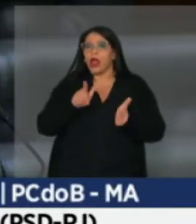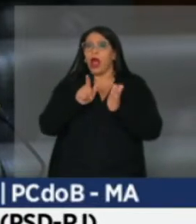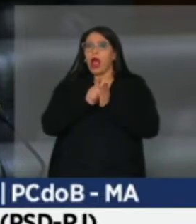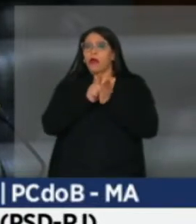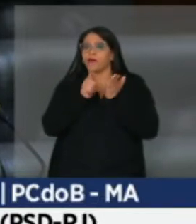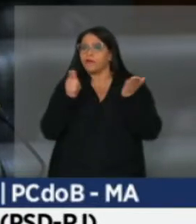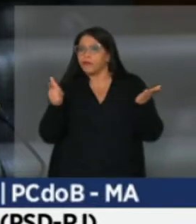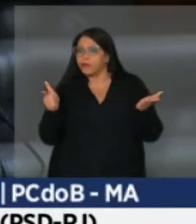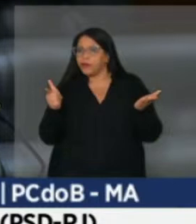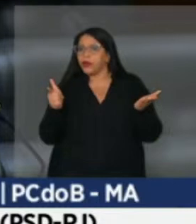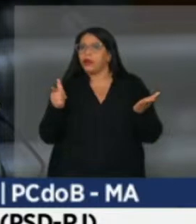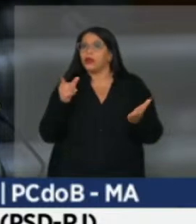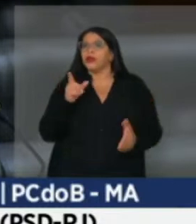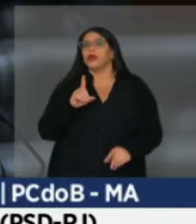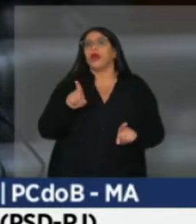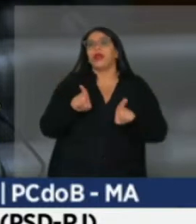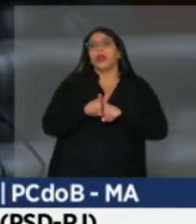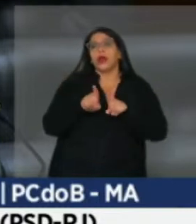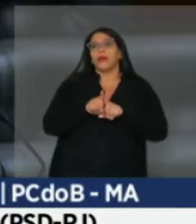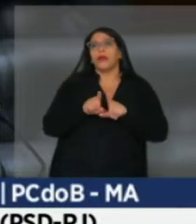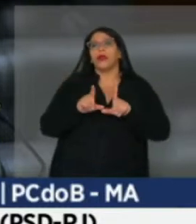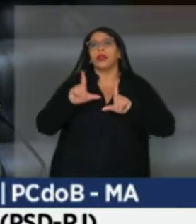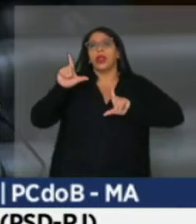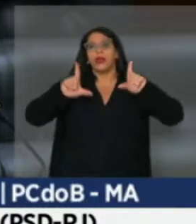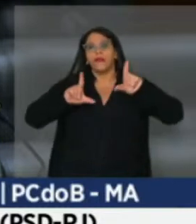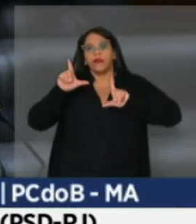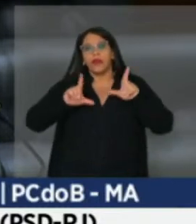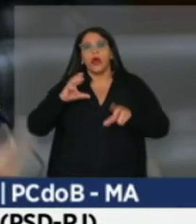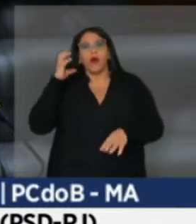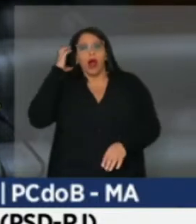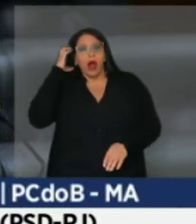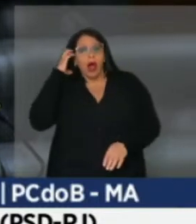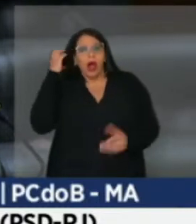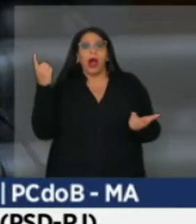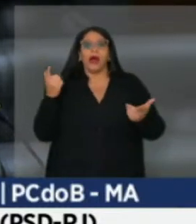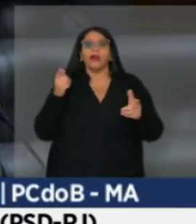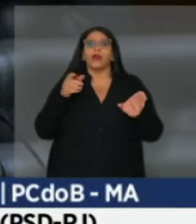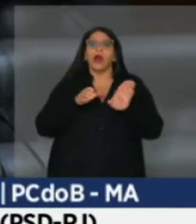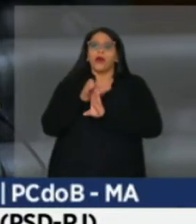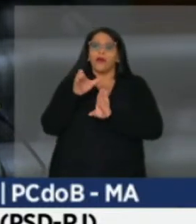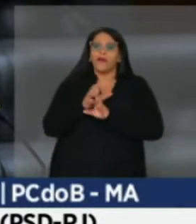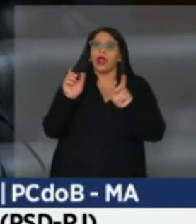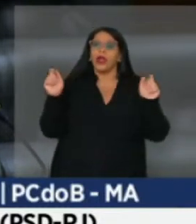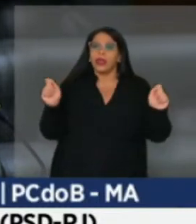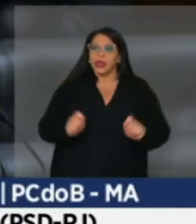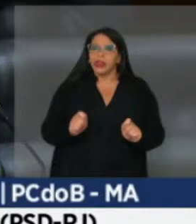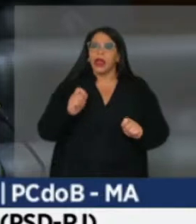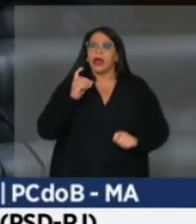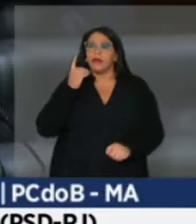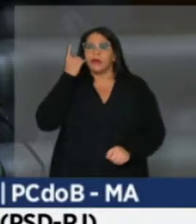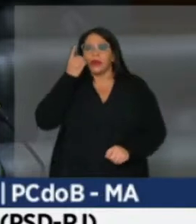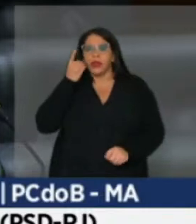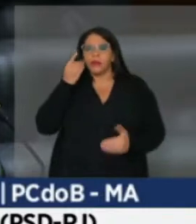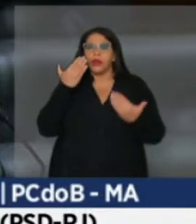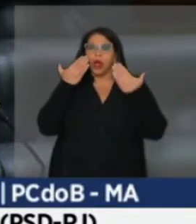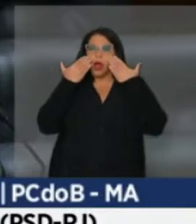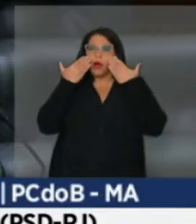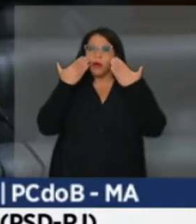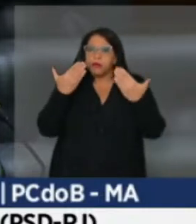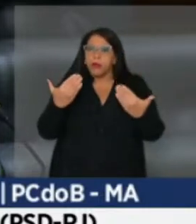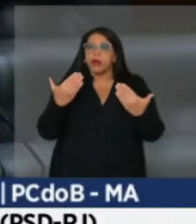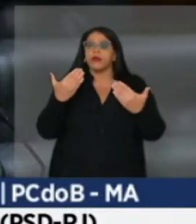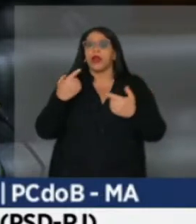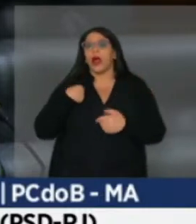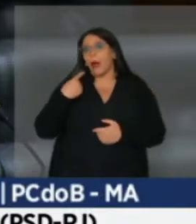se assim for, orienta a Rádio Câmara, a TV Câmara, e é mais uma ferramenta que ajuda o parlamentar a mostrar o que pensa, o